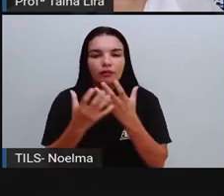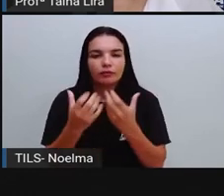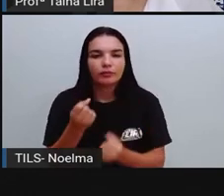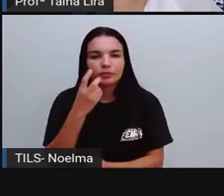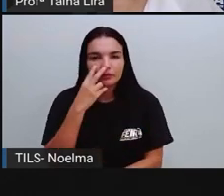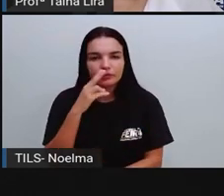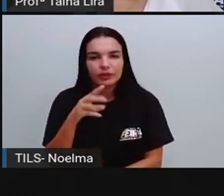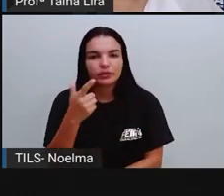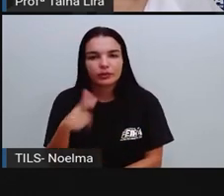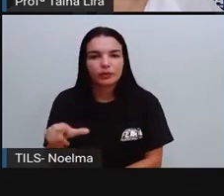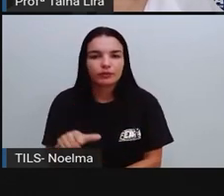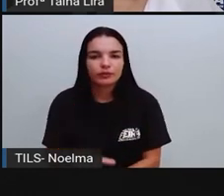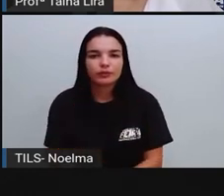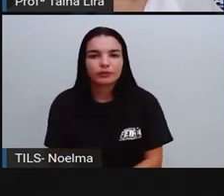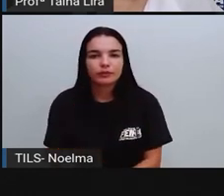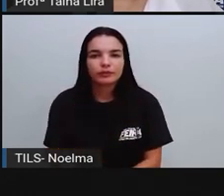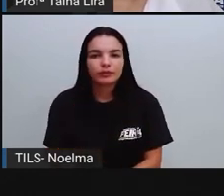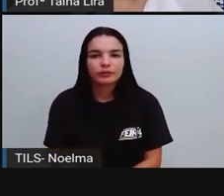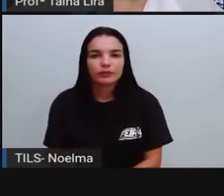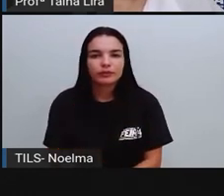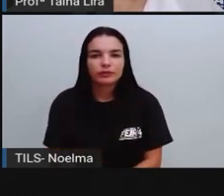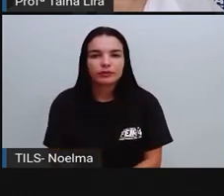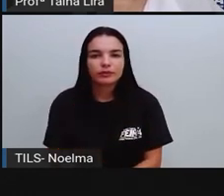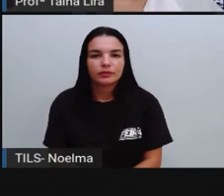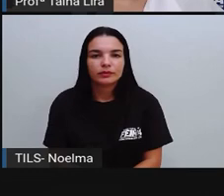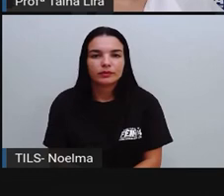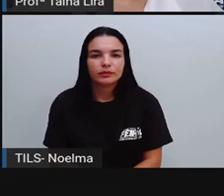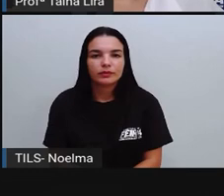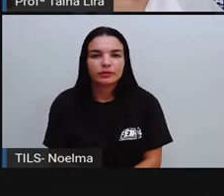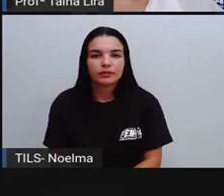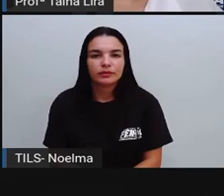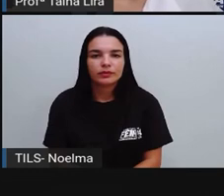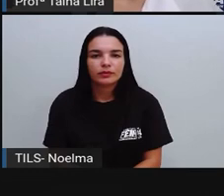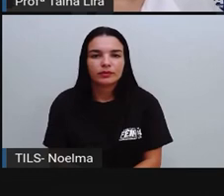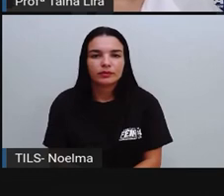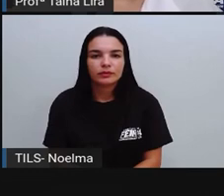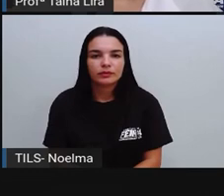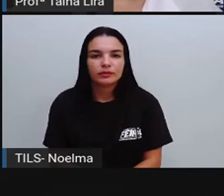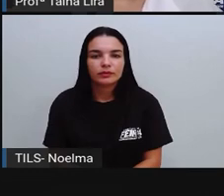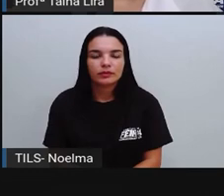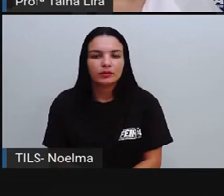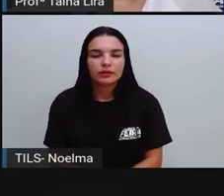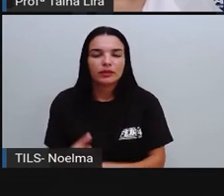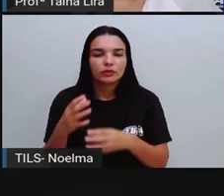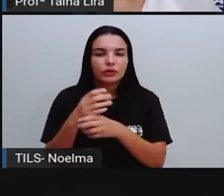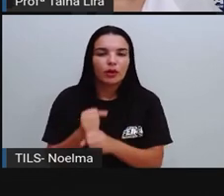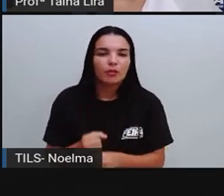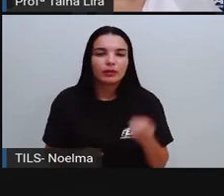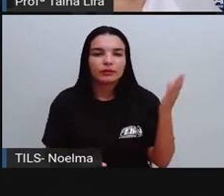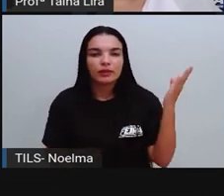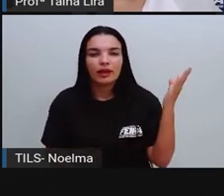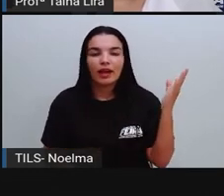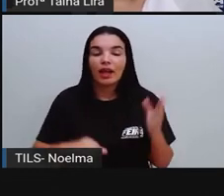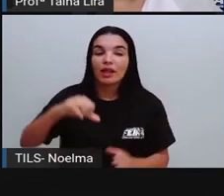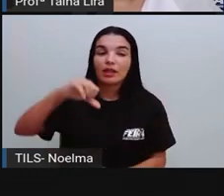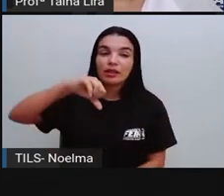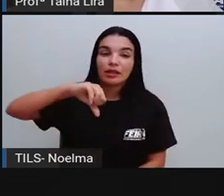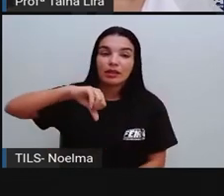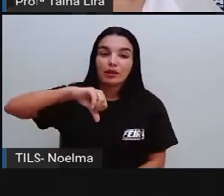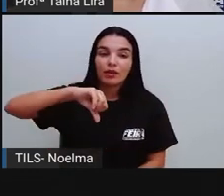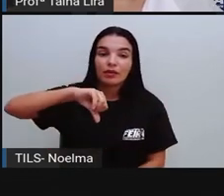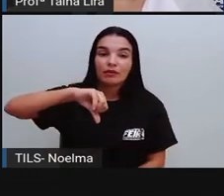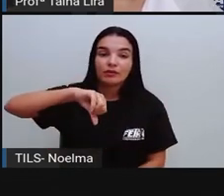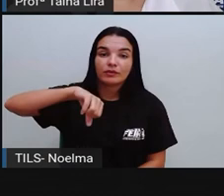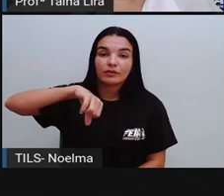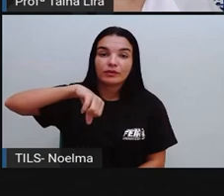que são 12, ó. Equipe 1, equipe 2, equipe 3. Quantos alunos a gente já distribuiu?